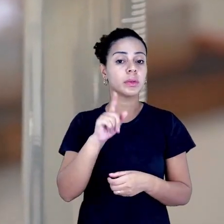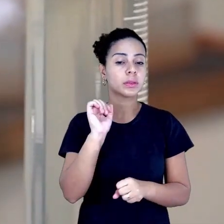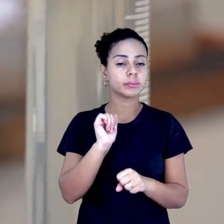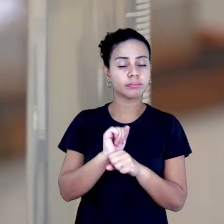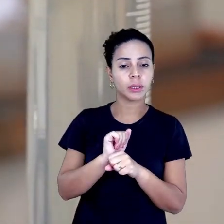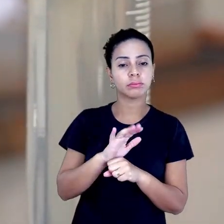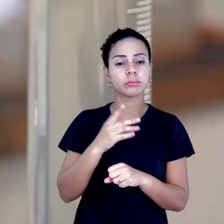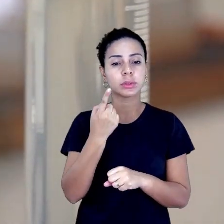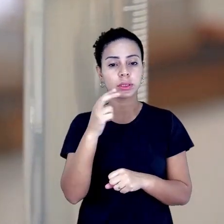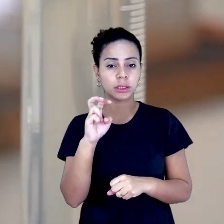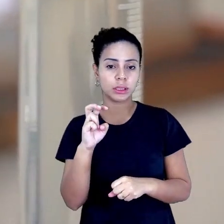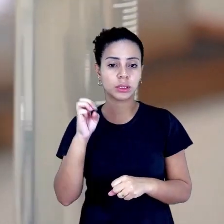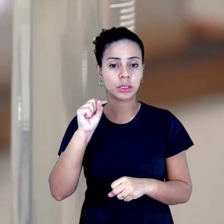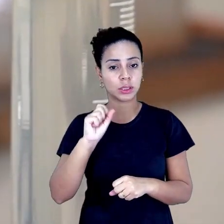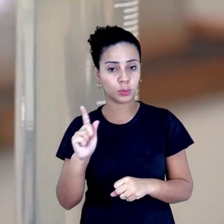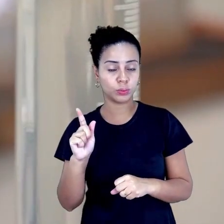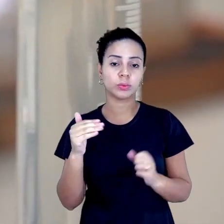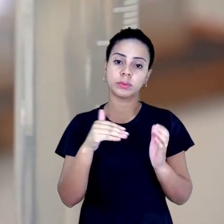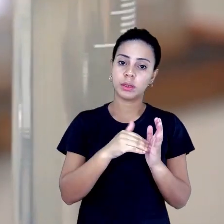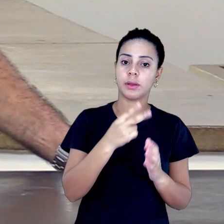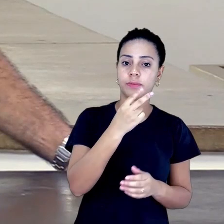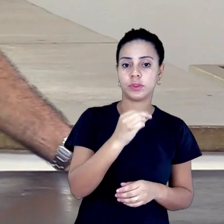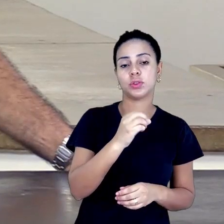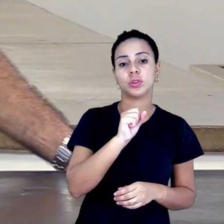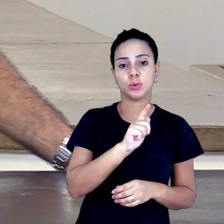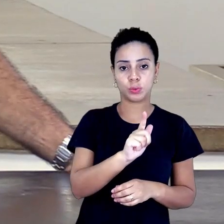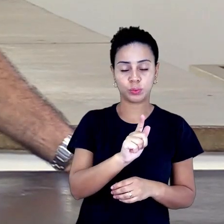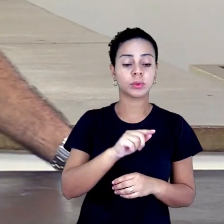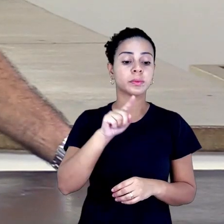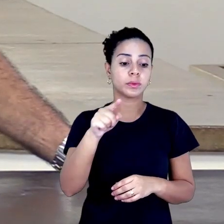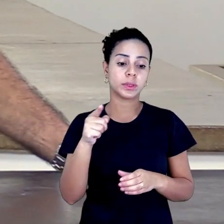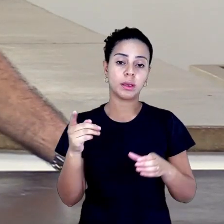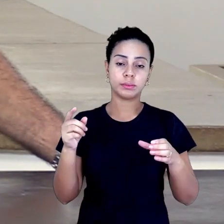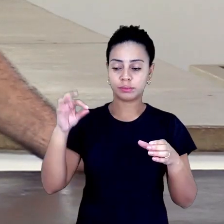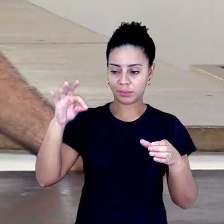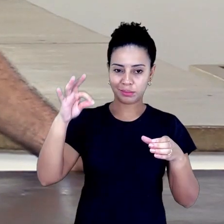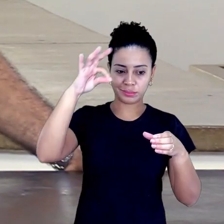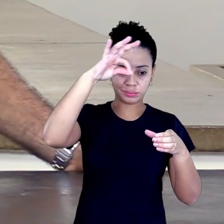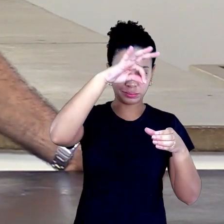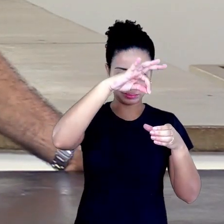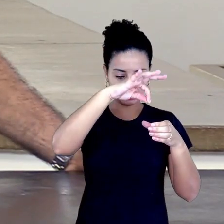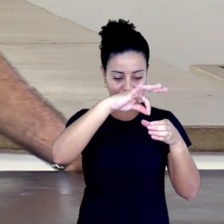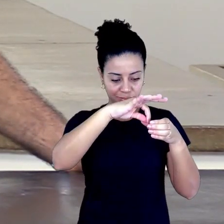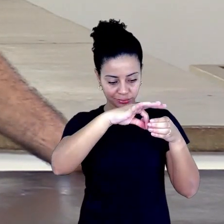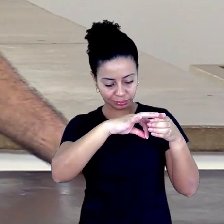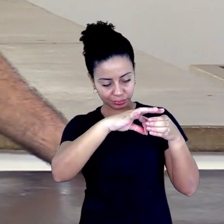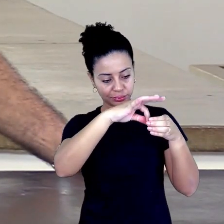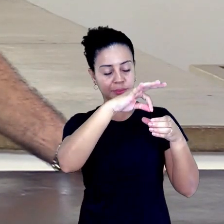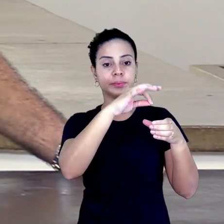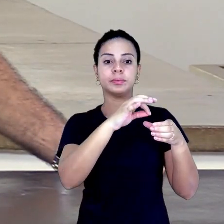15 segundos a 20 segundos antes de cada leitura, mergulhar lenta e cuidadosamente o densímetro na